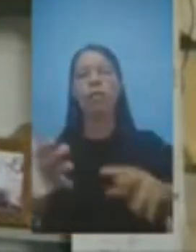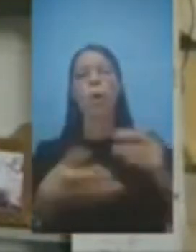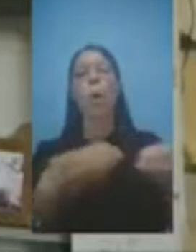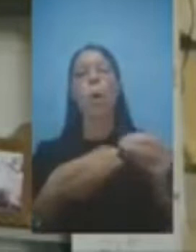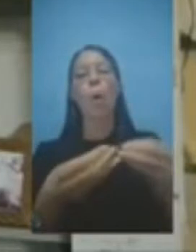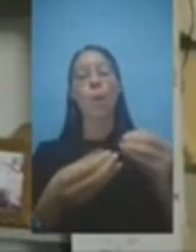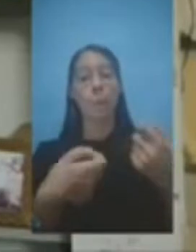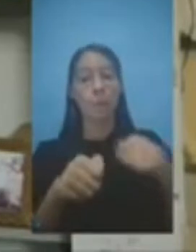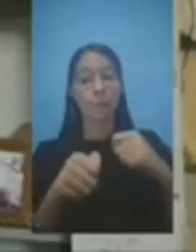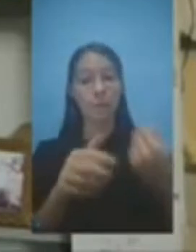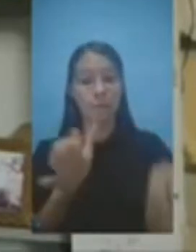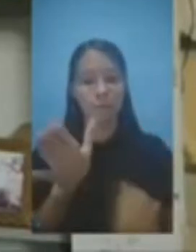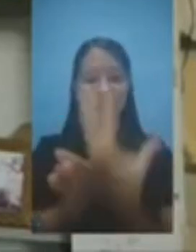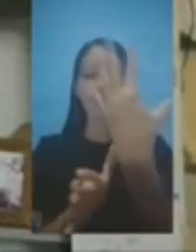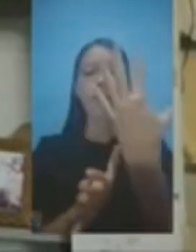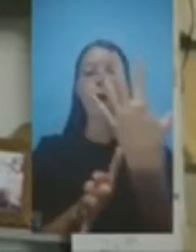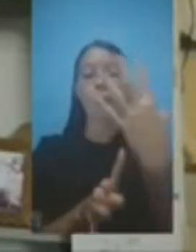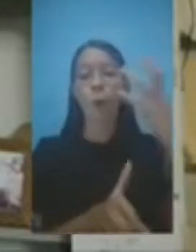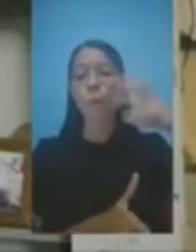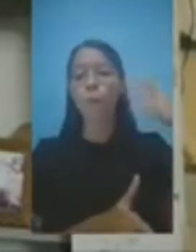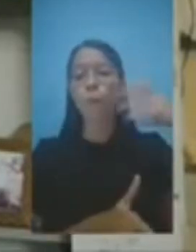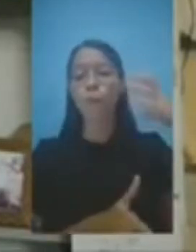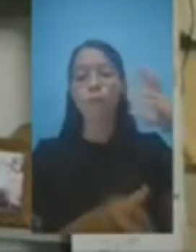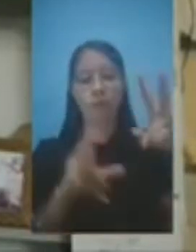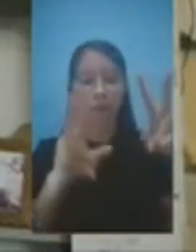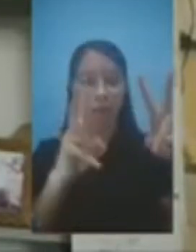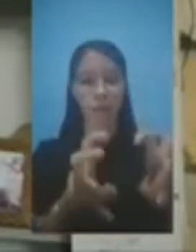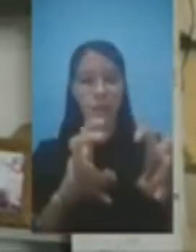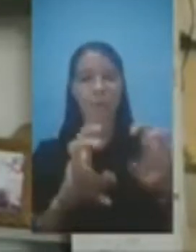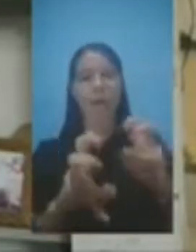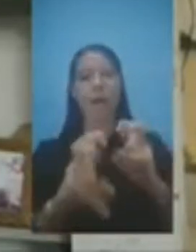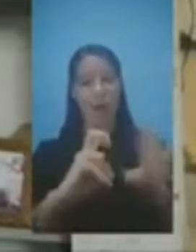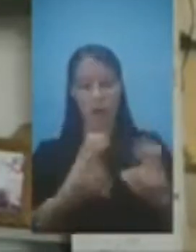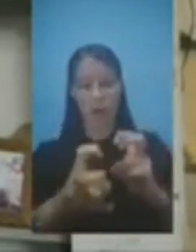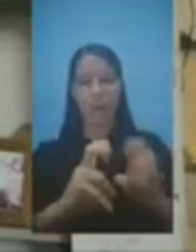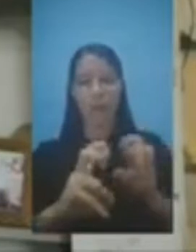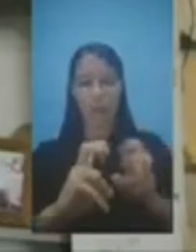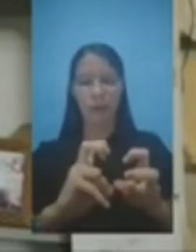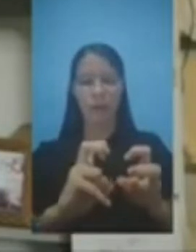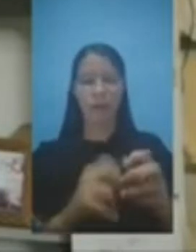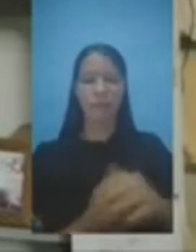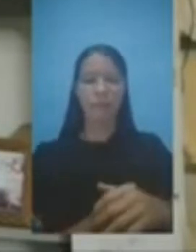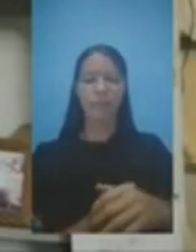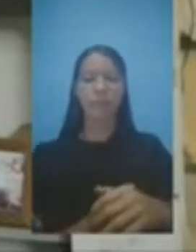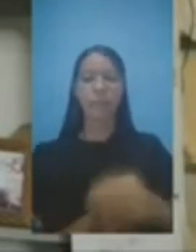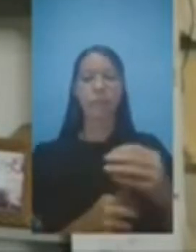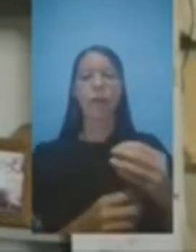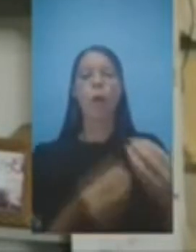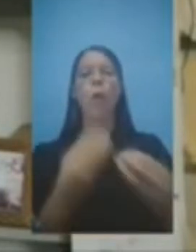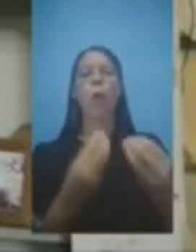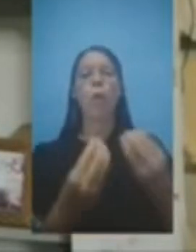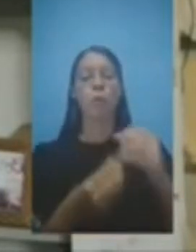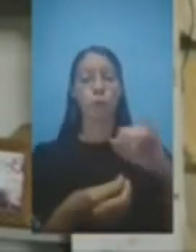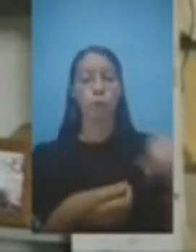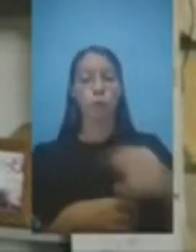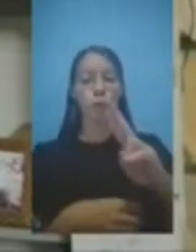fazer uma música, né, de capoeira. E aí,